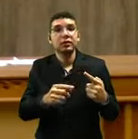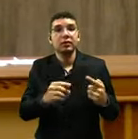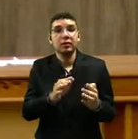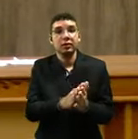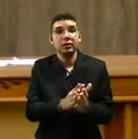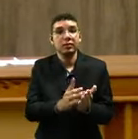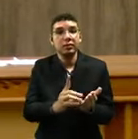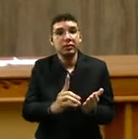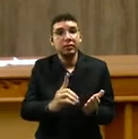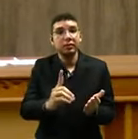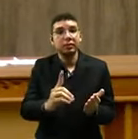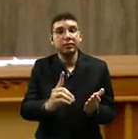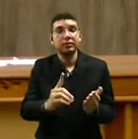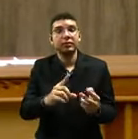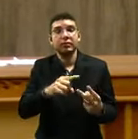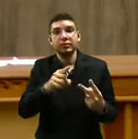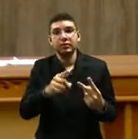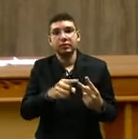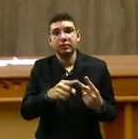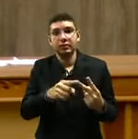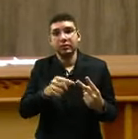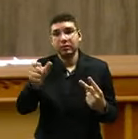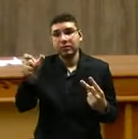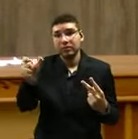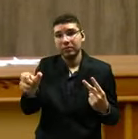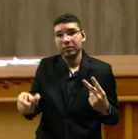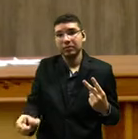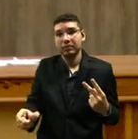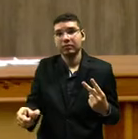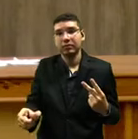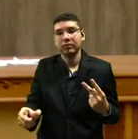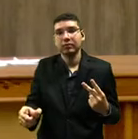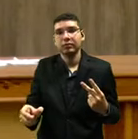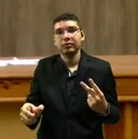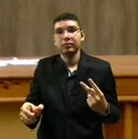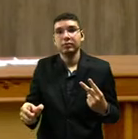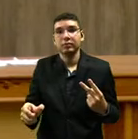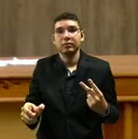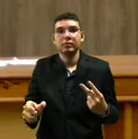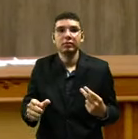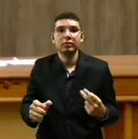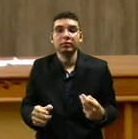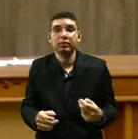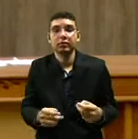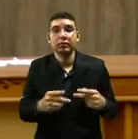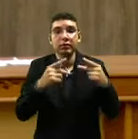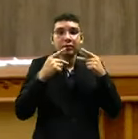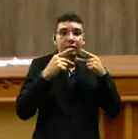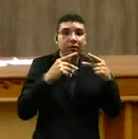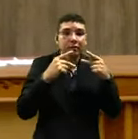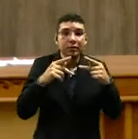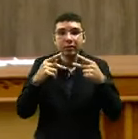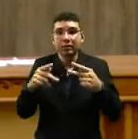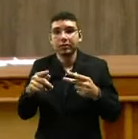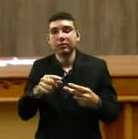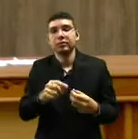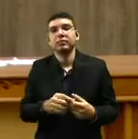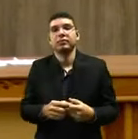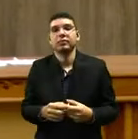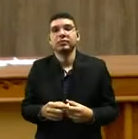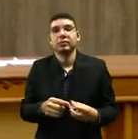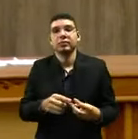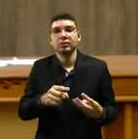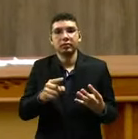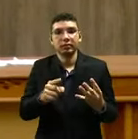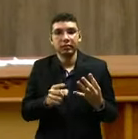terreno terreno primeiro semeador semeador semente terreno ter